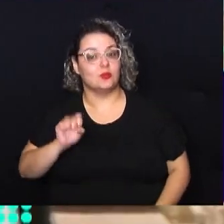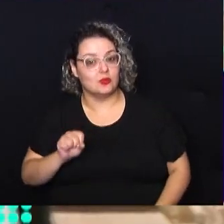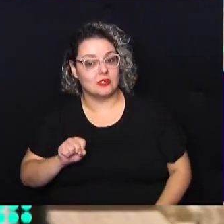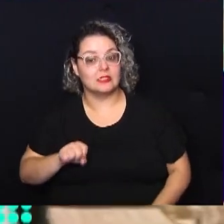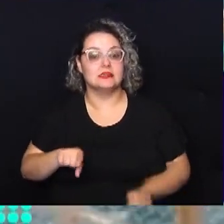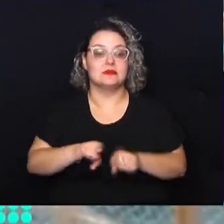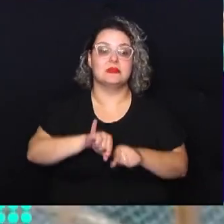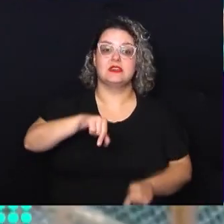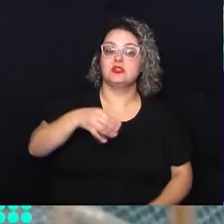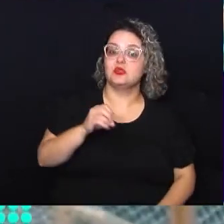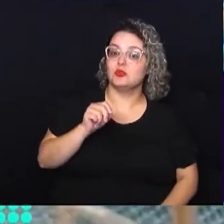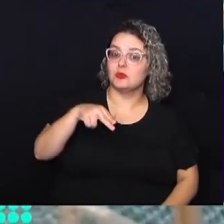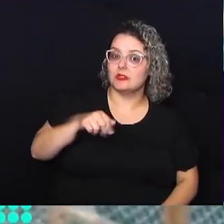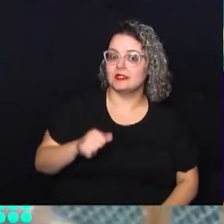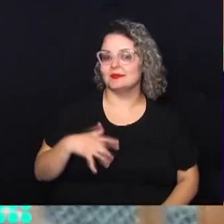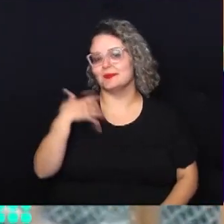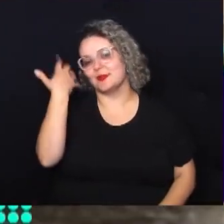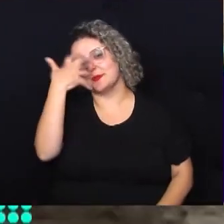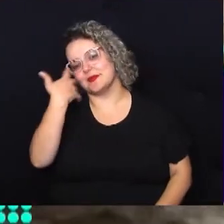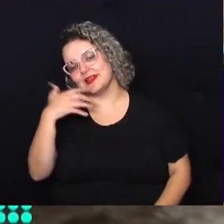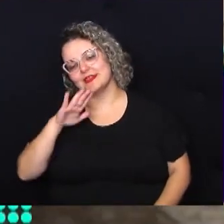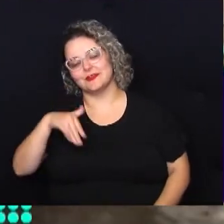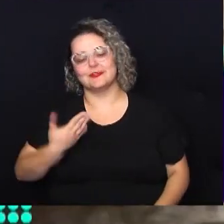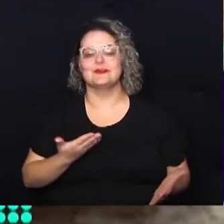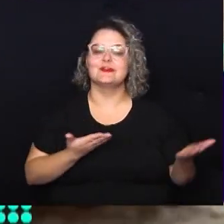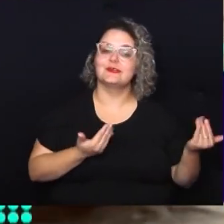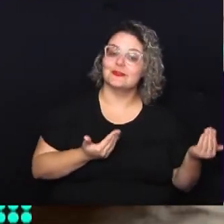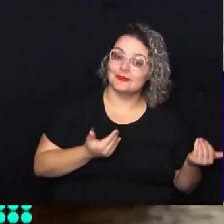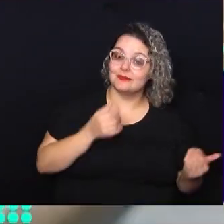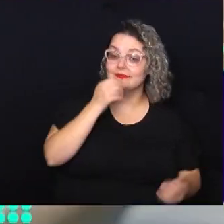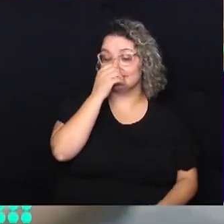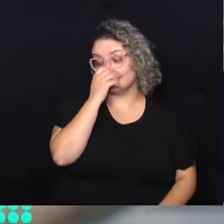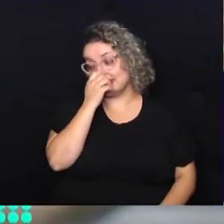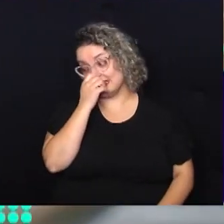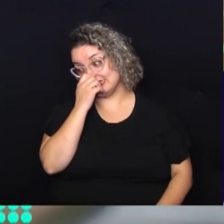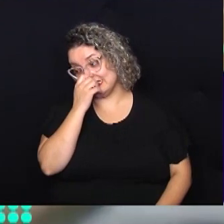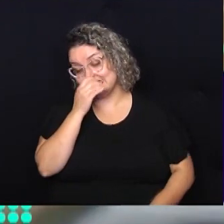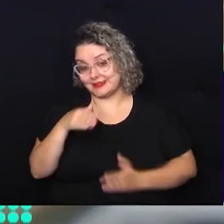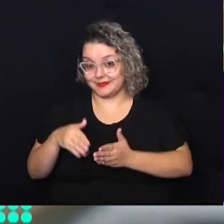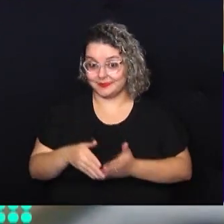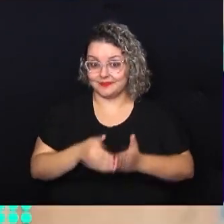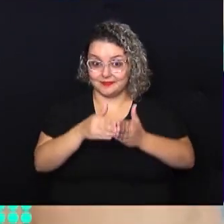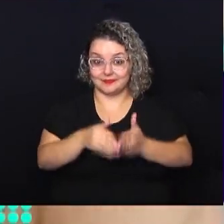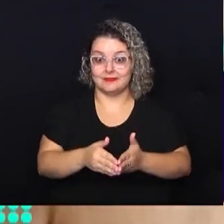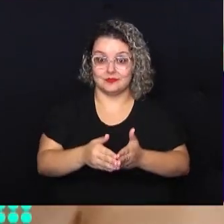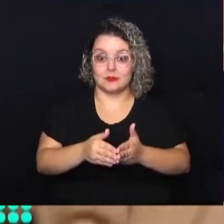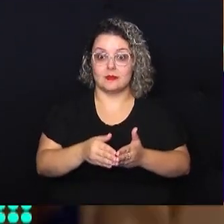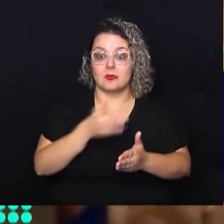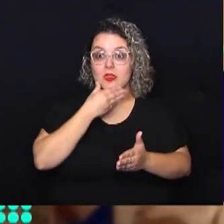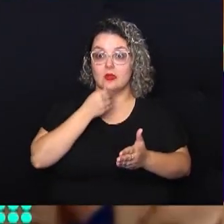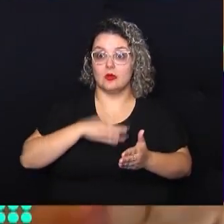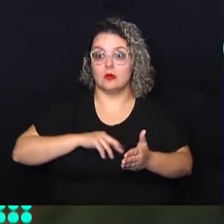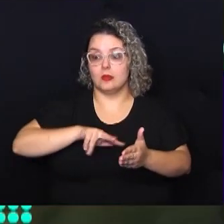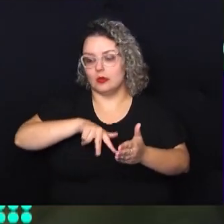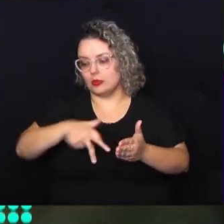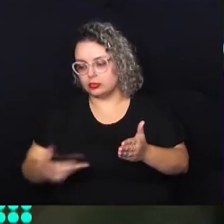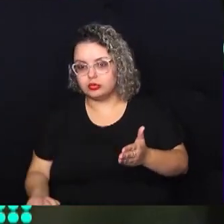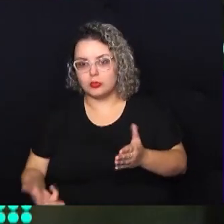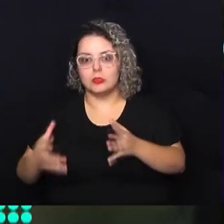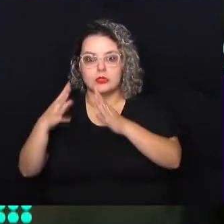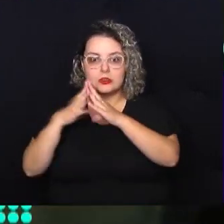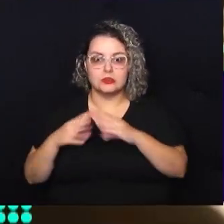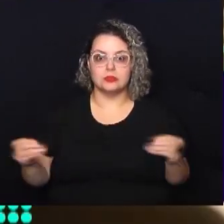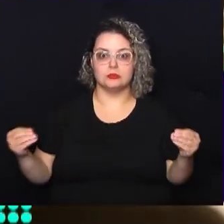viveram uma grande paixão quando eram jovens, mas durante um passeio de barco, o filho cai e desapareceu. A